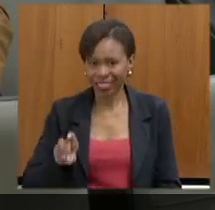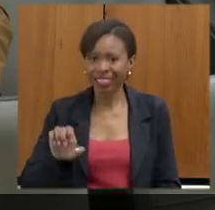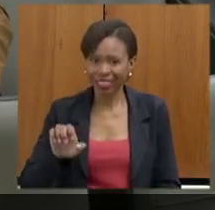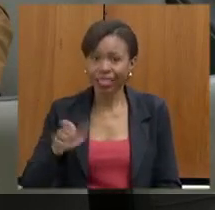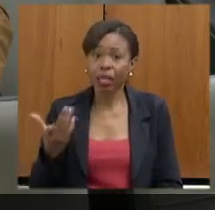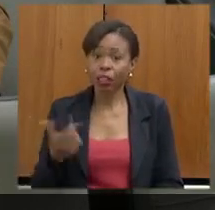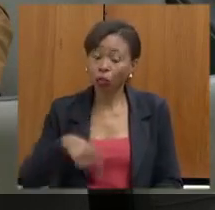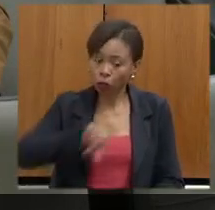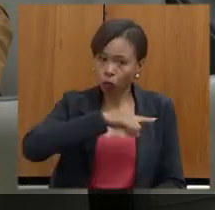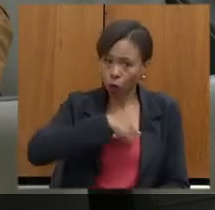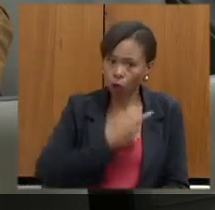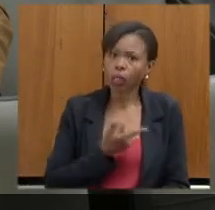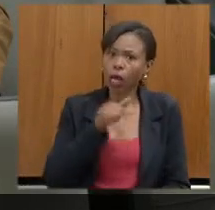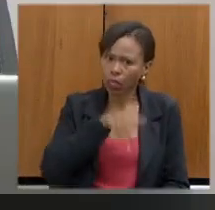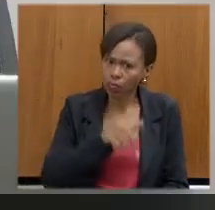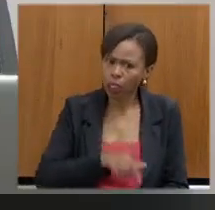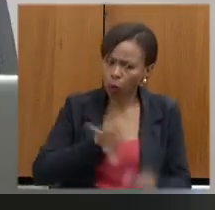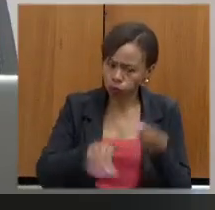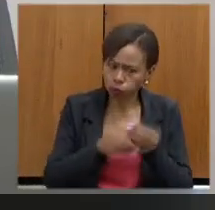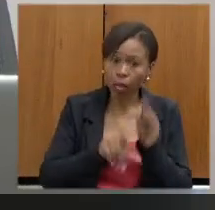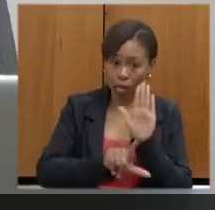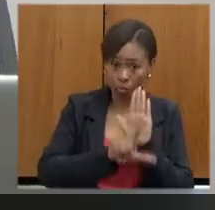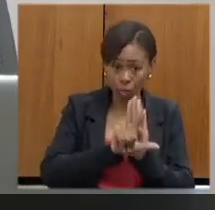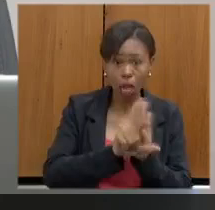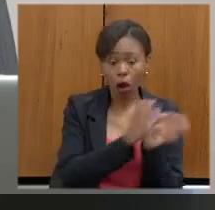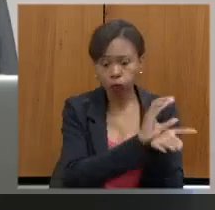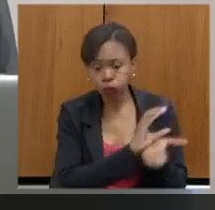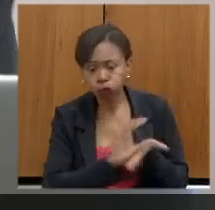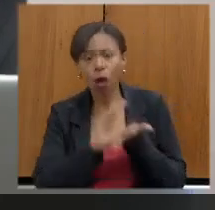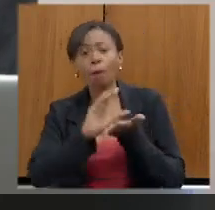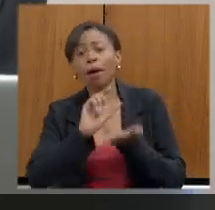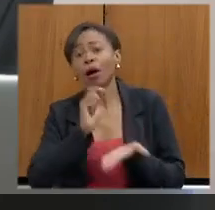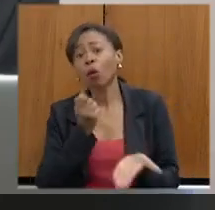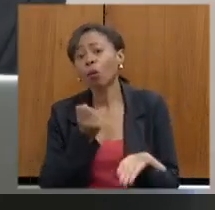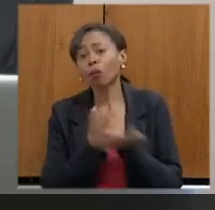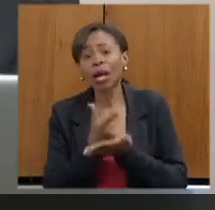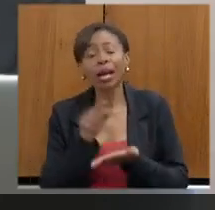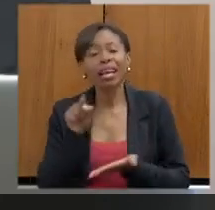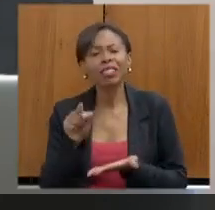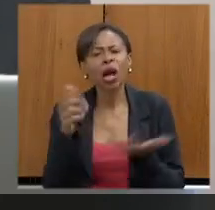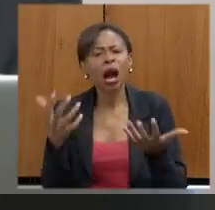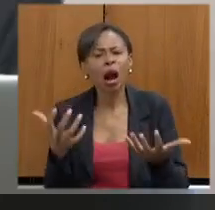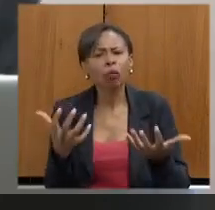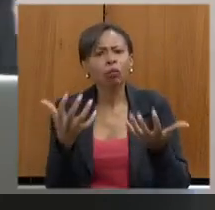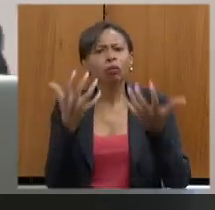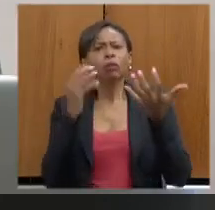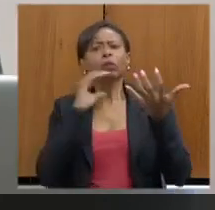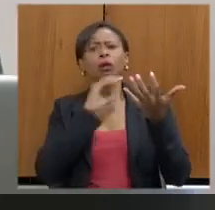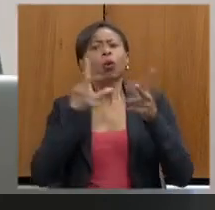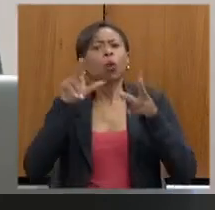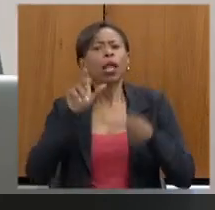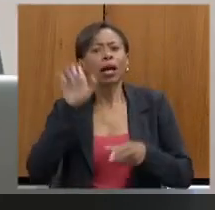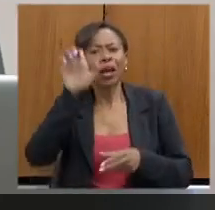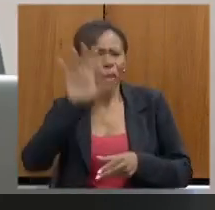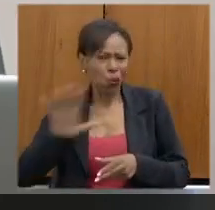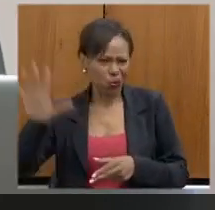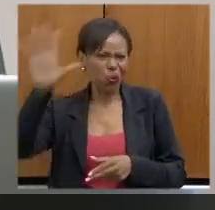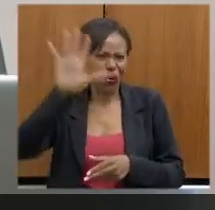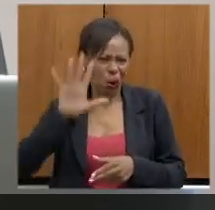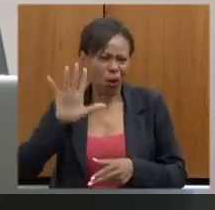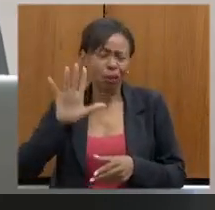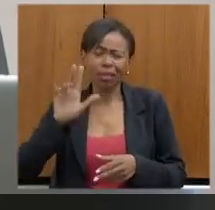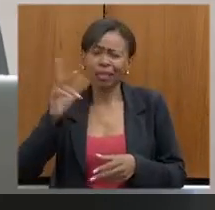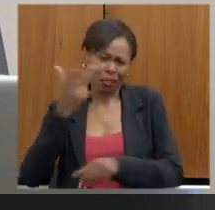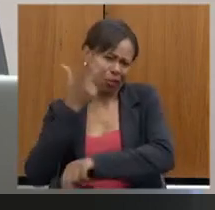compramos através de emenda parlamentar aquele aquecedor que normalmente é utilizado muito nos países europeus pela